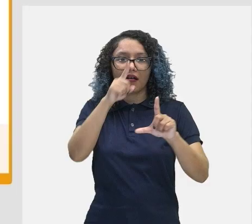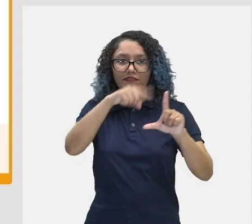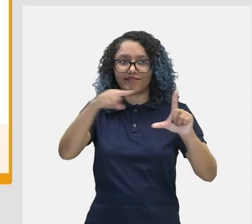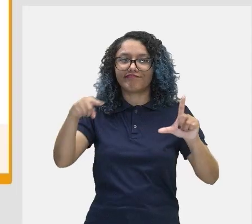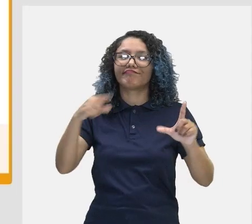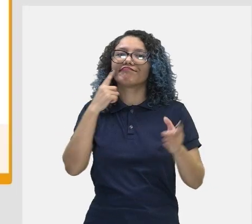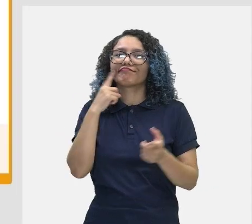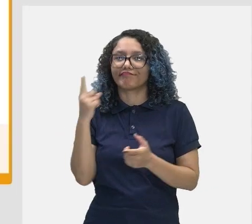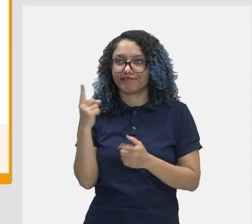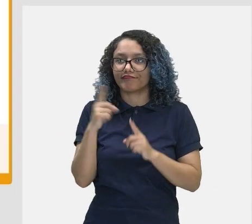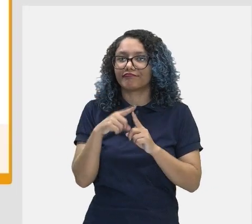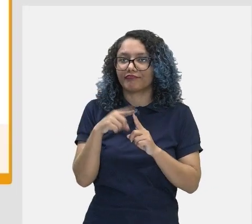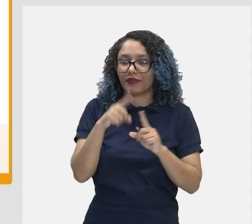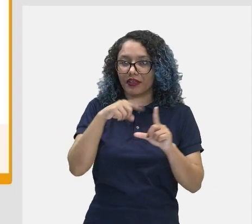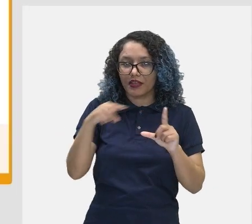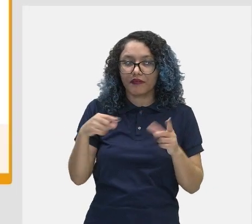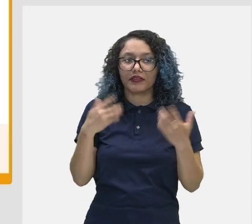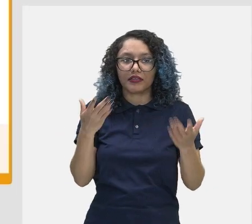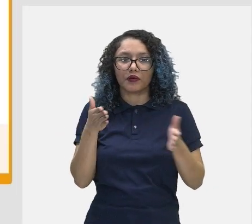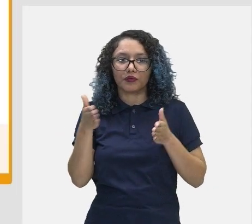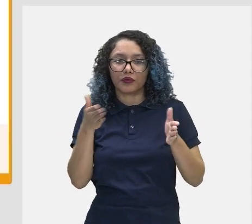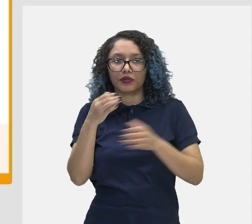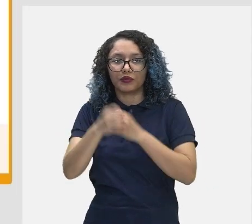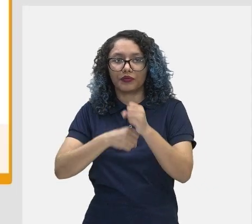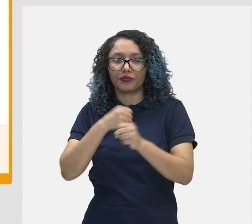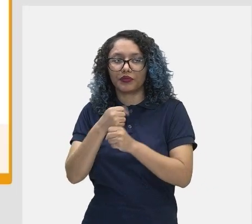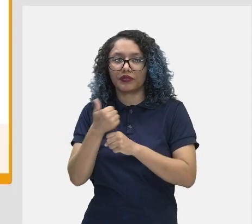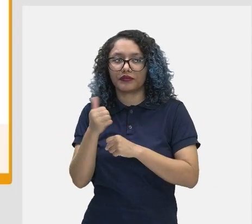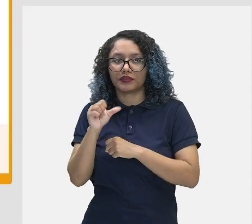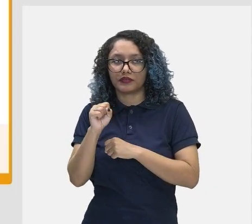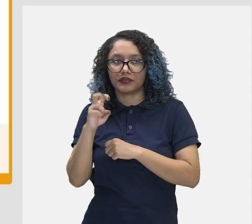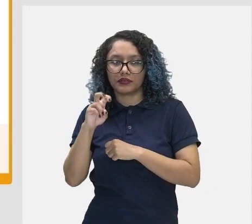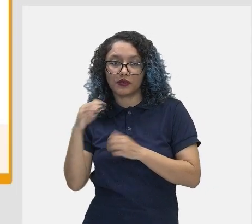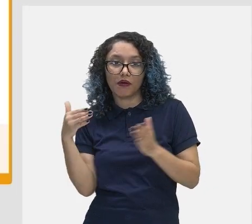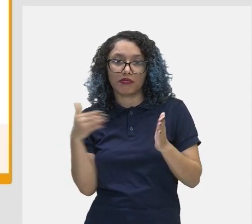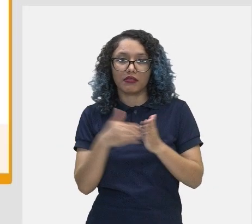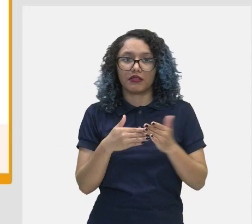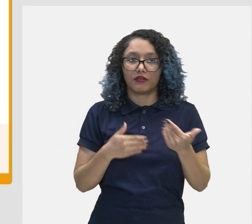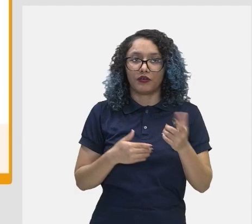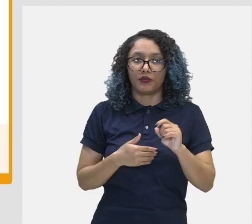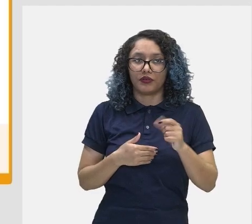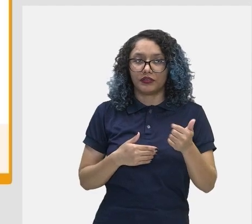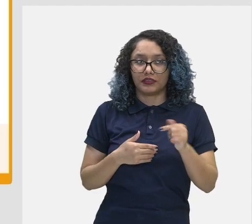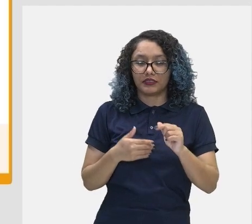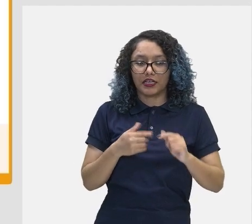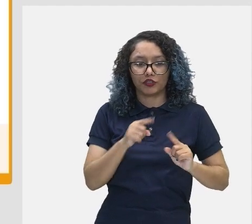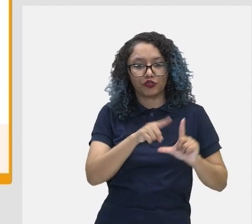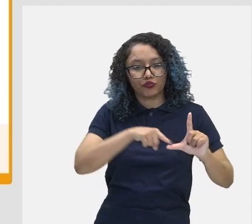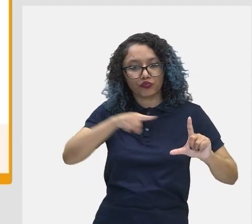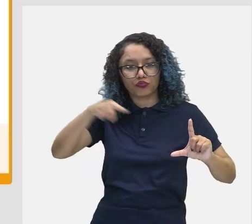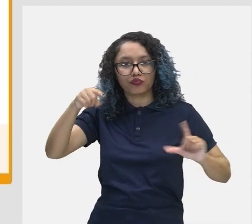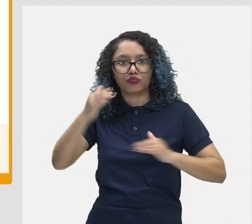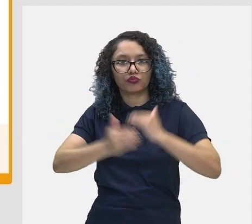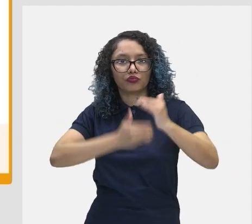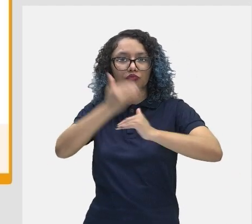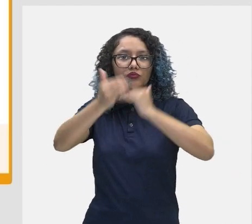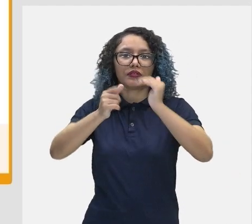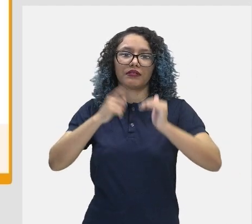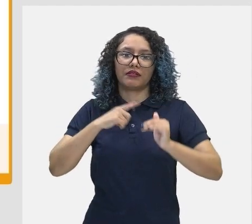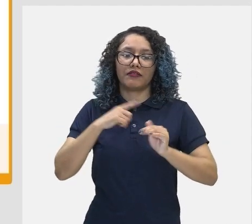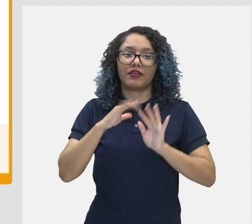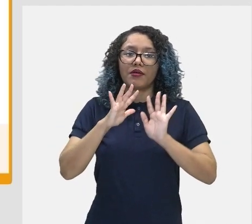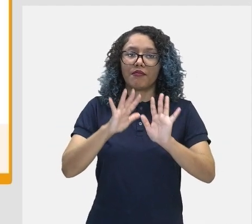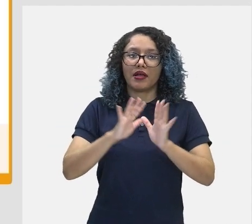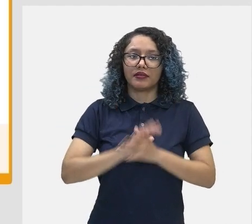de 1985 até 2017, houve uma grande evolução, tá certo? Mas mesmo assim, não é a